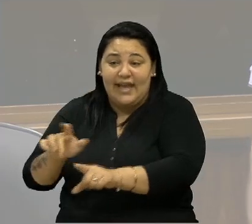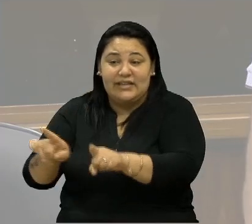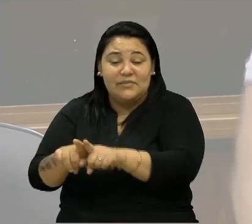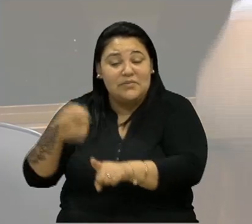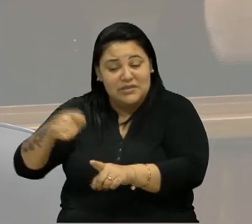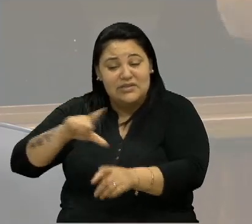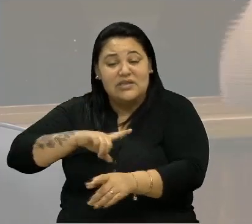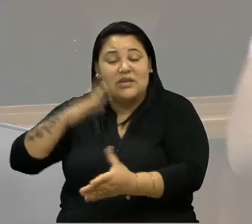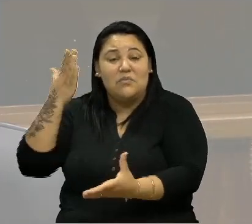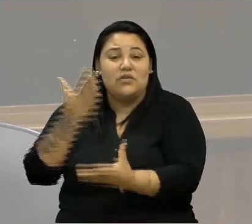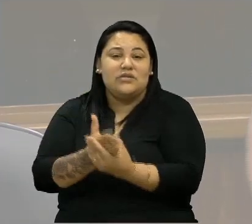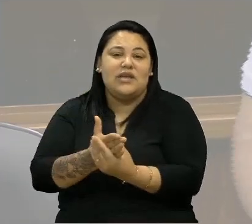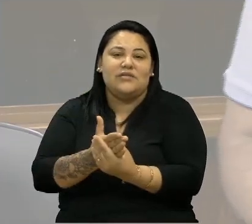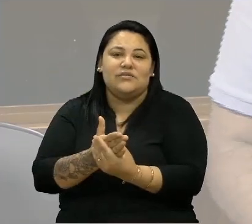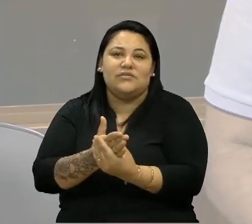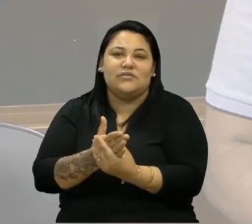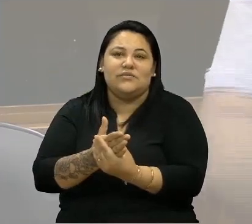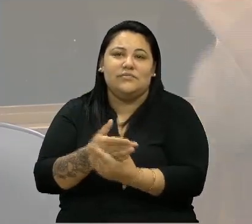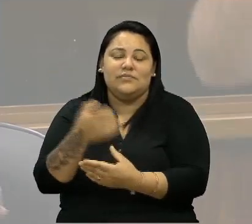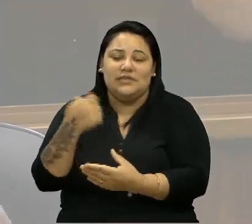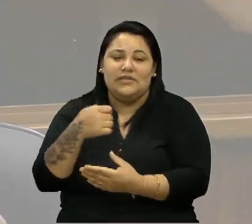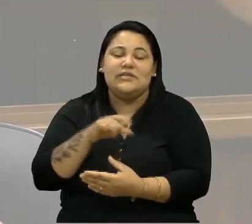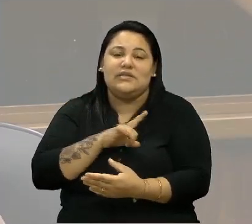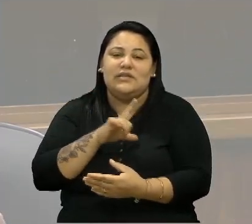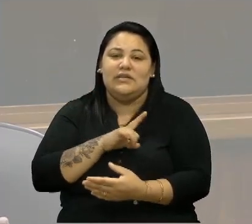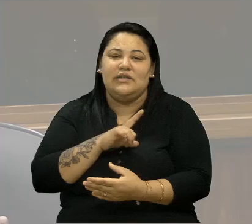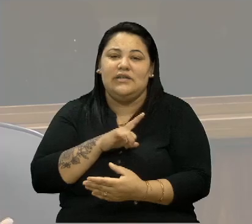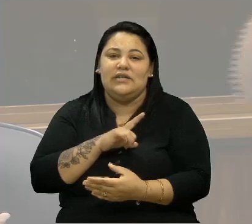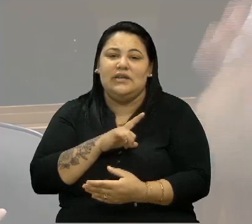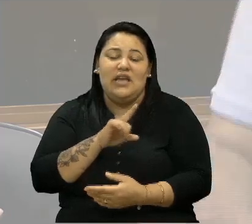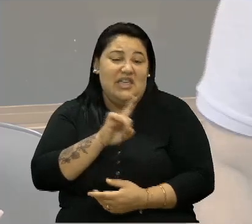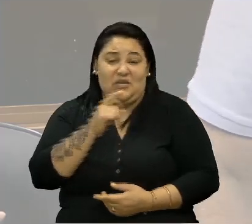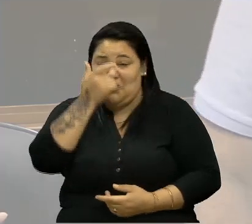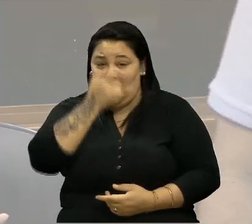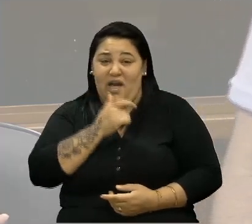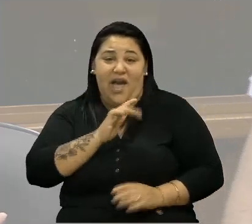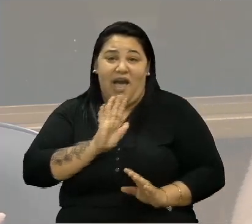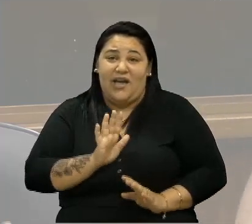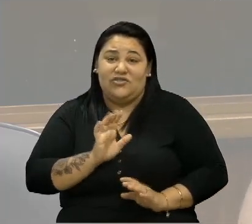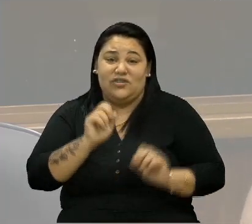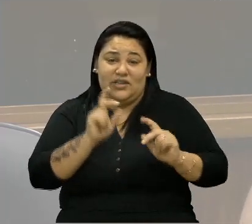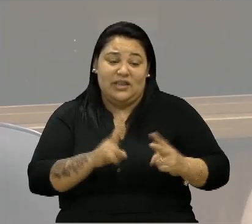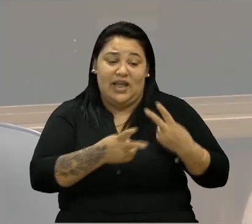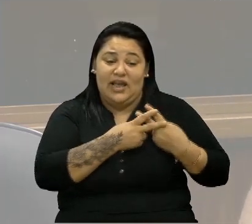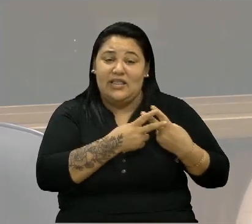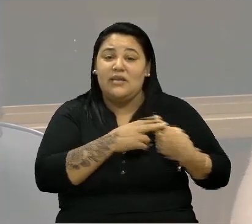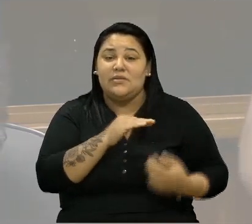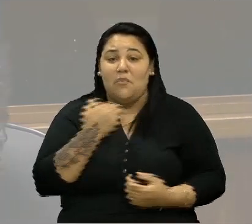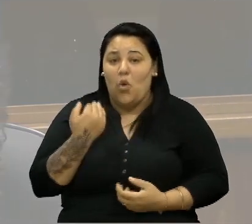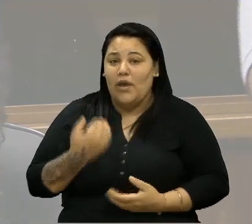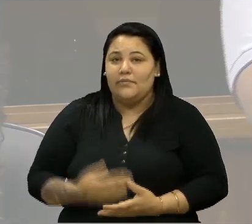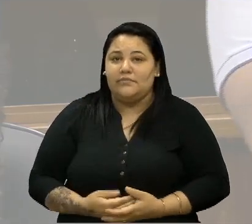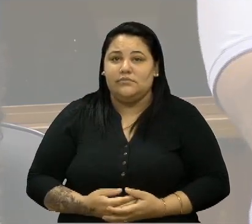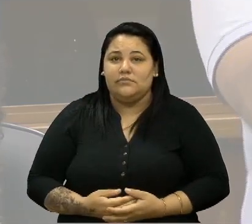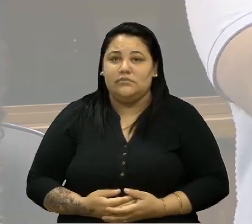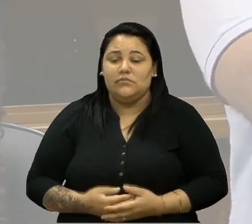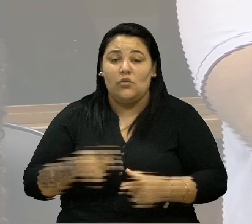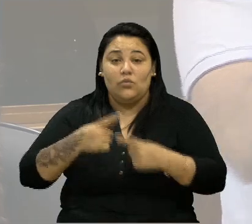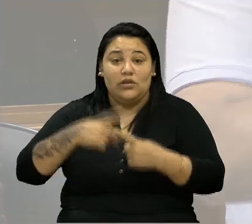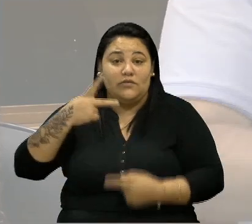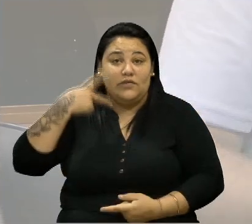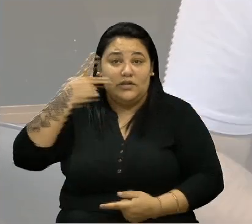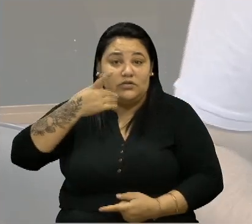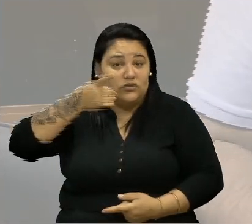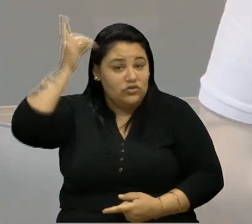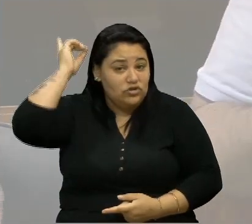processado. Tem que ser processado. Eu não acho que quem está na cadeia tem que morrer. Porque, vereador Lucas Gil, o